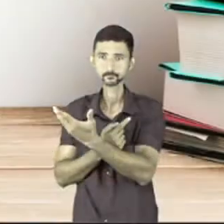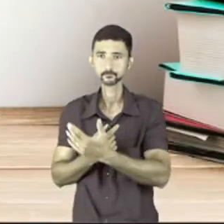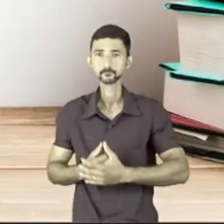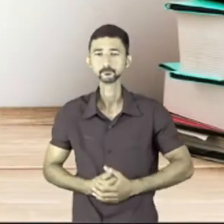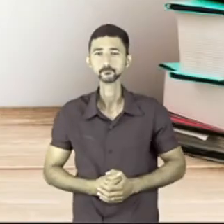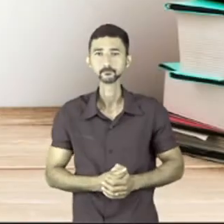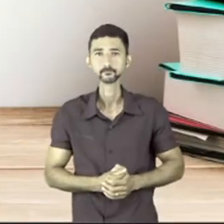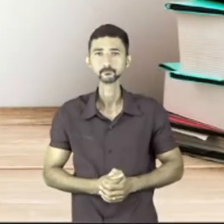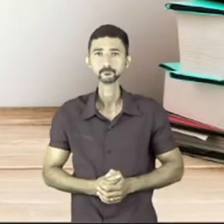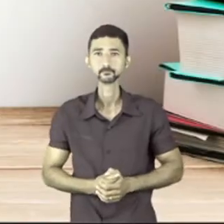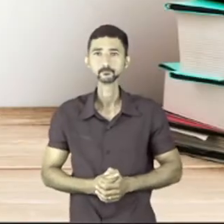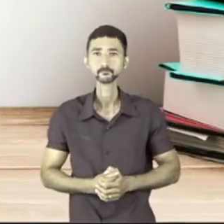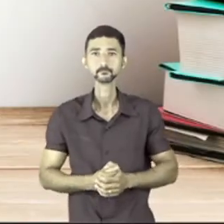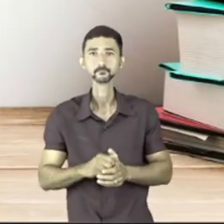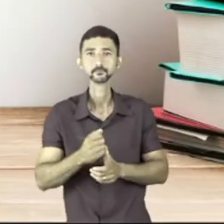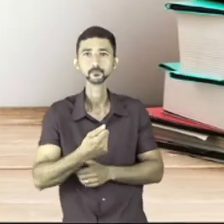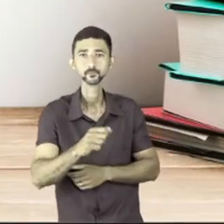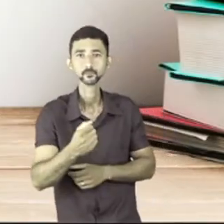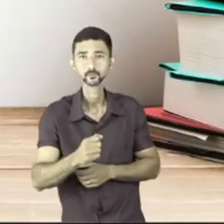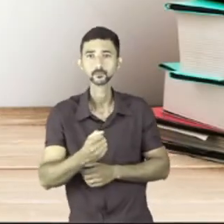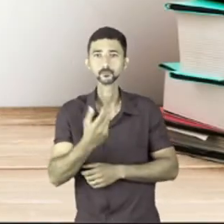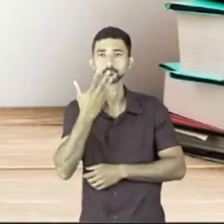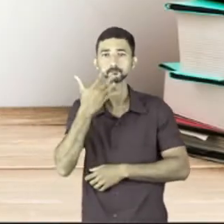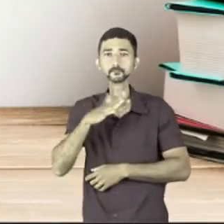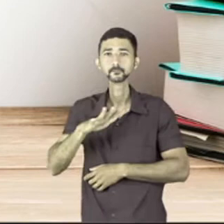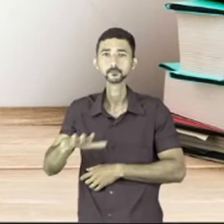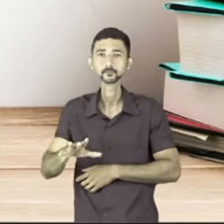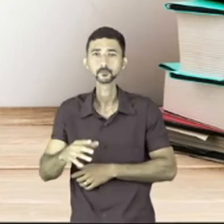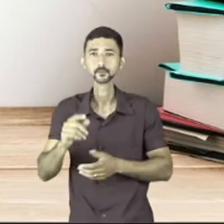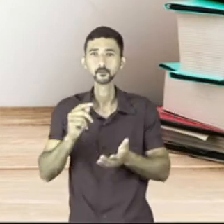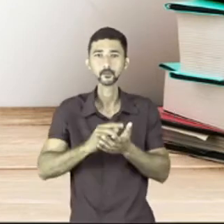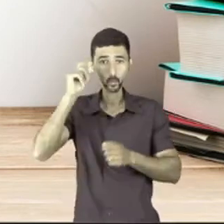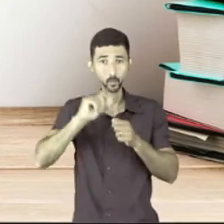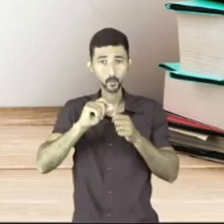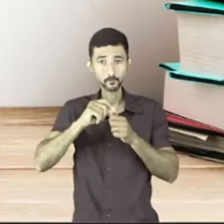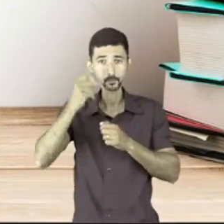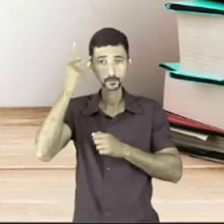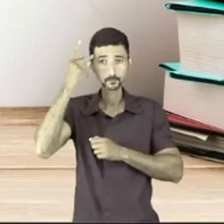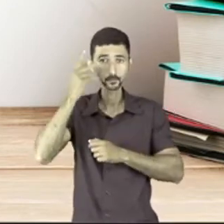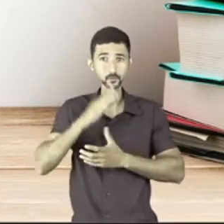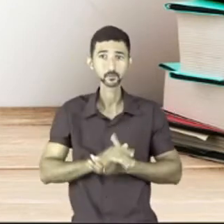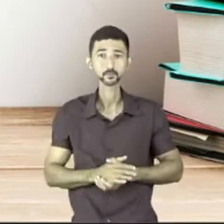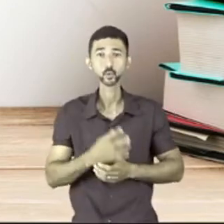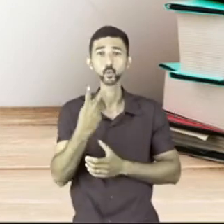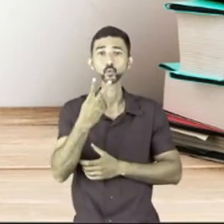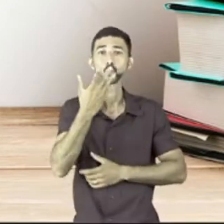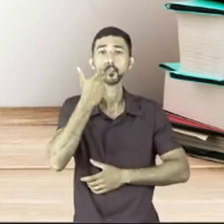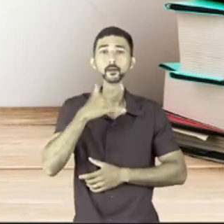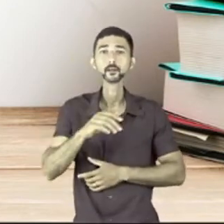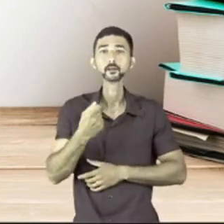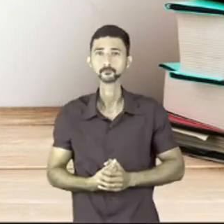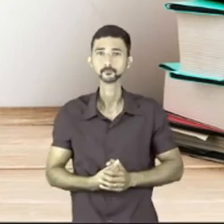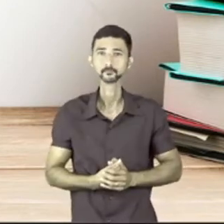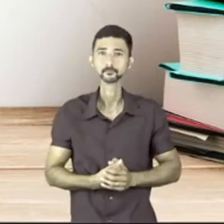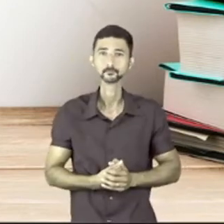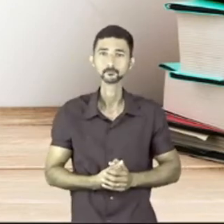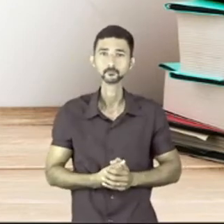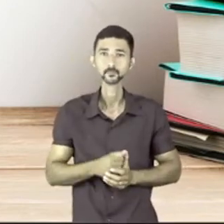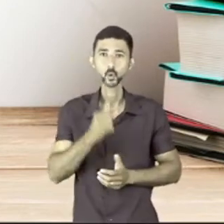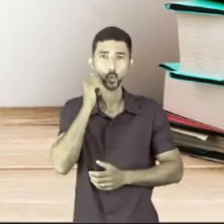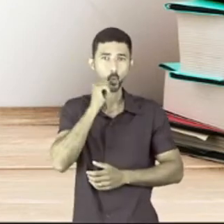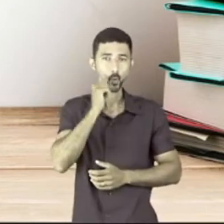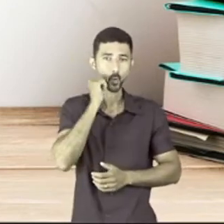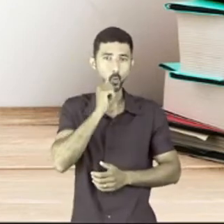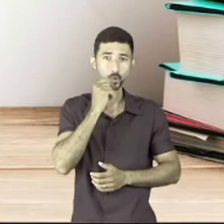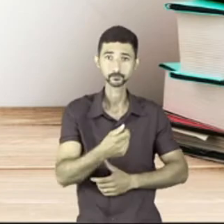lutadores. Então olha só, uma luta do campeonato infantil realizado em São Paulo. Então são 2 crianças lutando, tá? 2 meninas